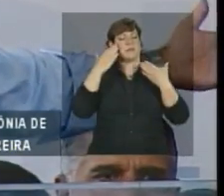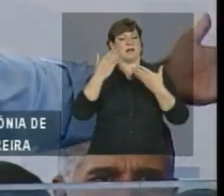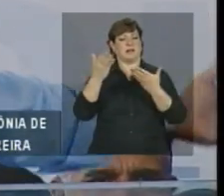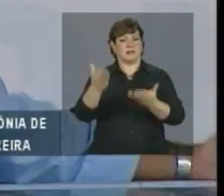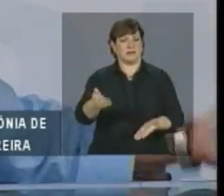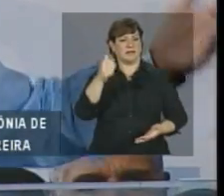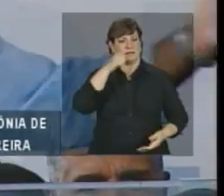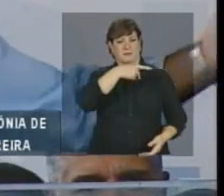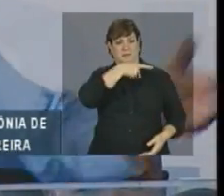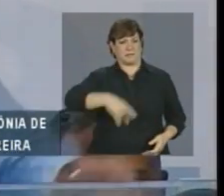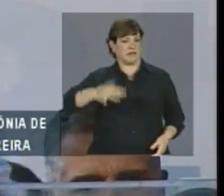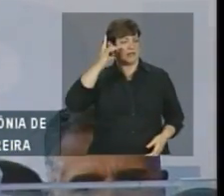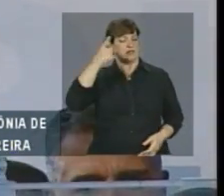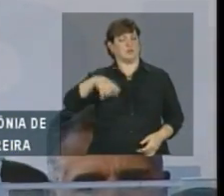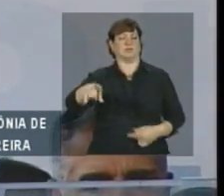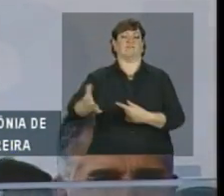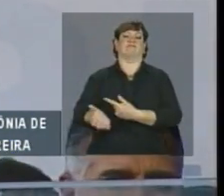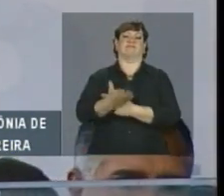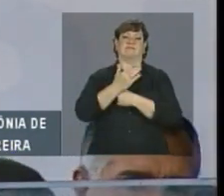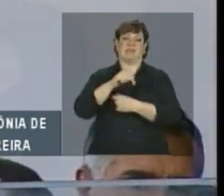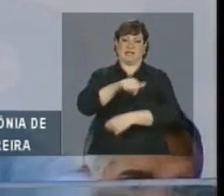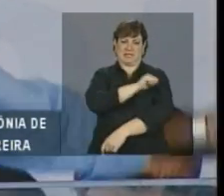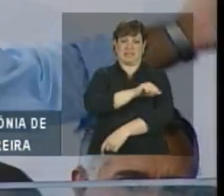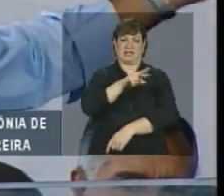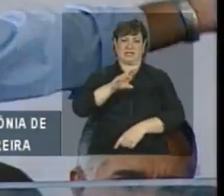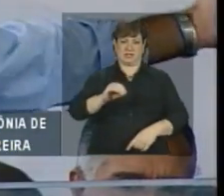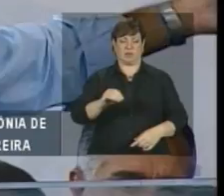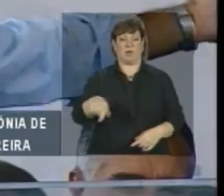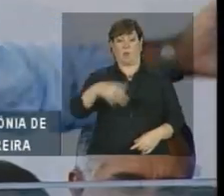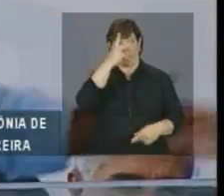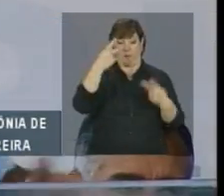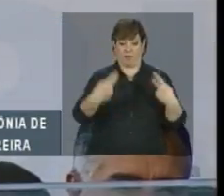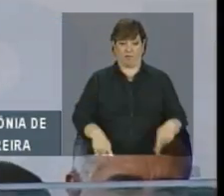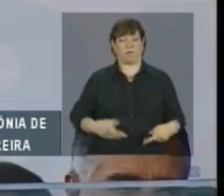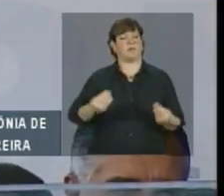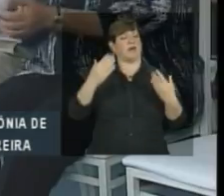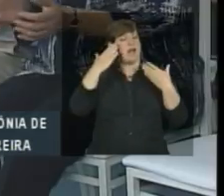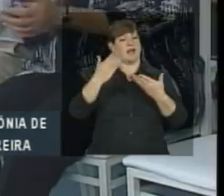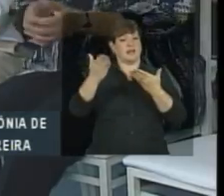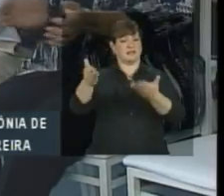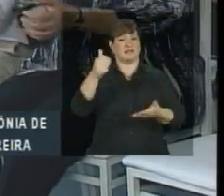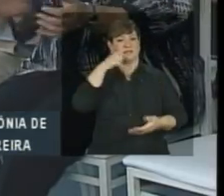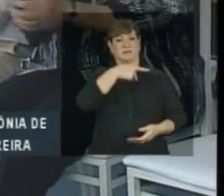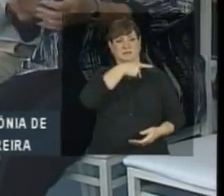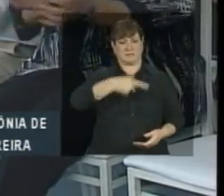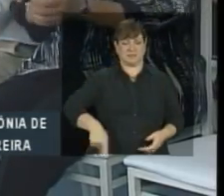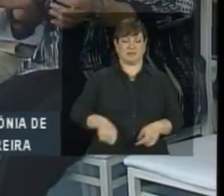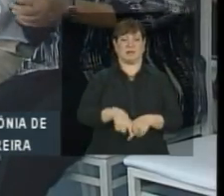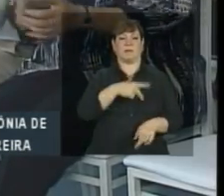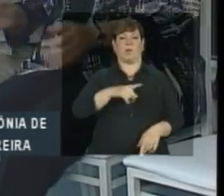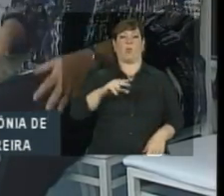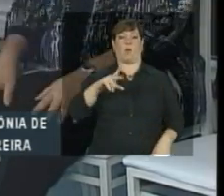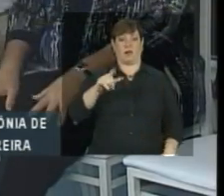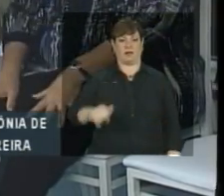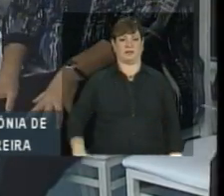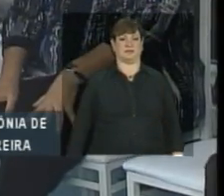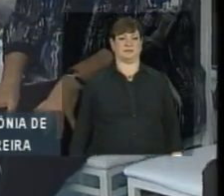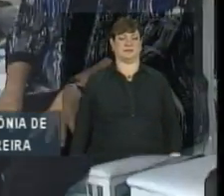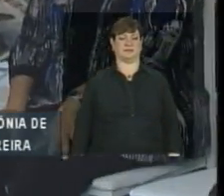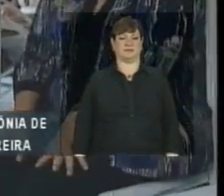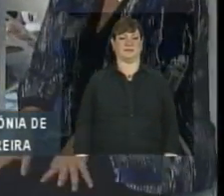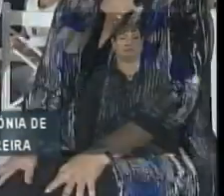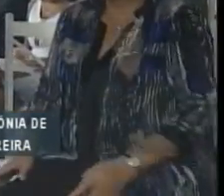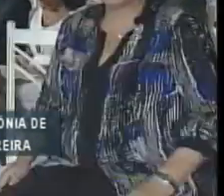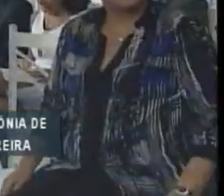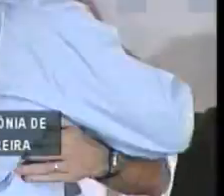obrigado, presidenta Dilma, por mais esse apoio ao Rio de Janeiro. O povo do Rio é muito grato à senhora, presidenta, e ao presidente Lula.